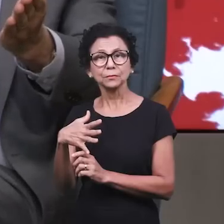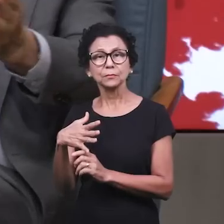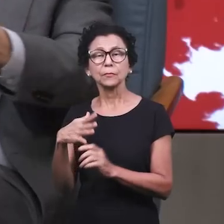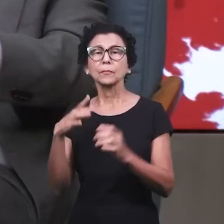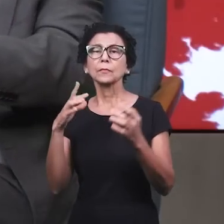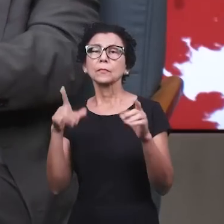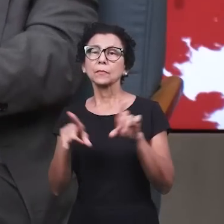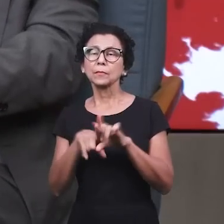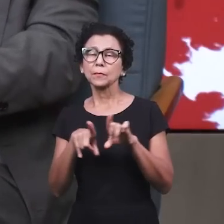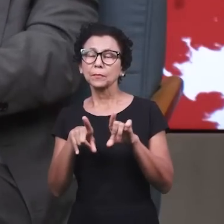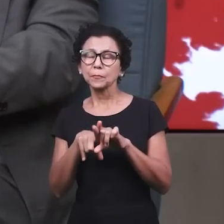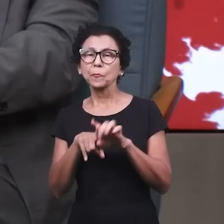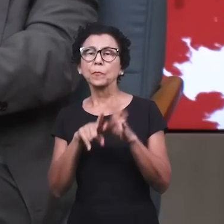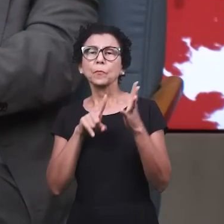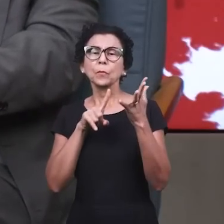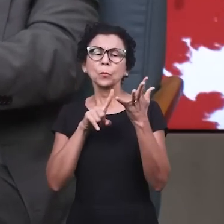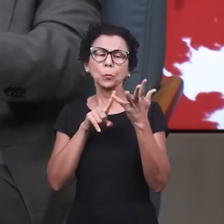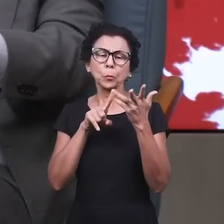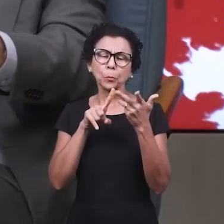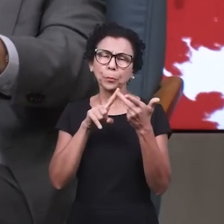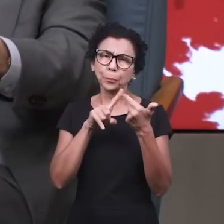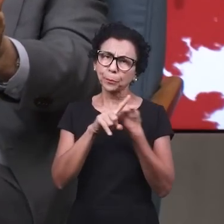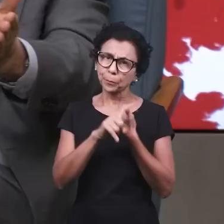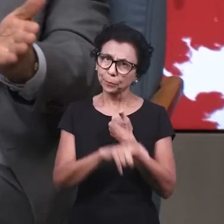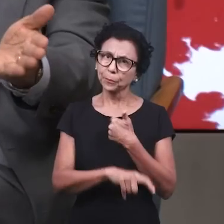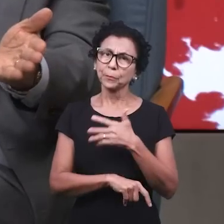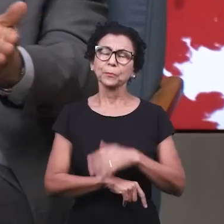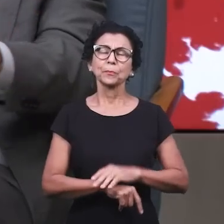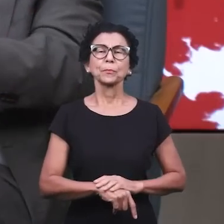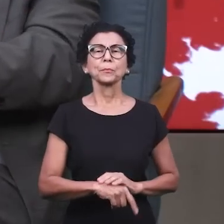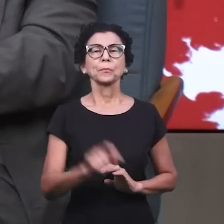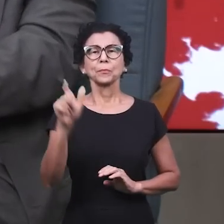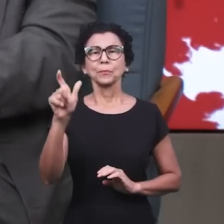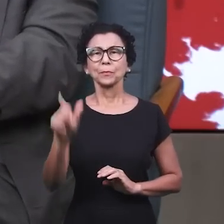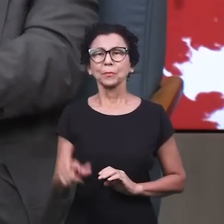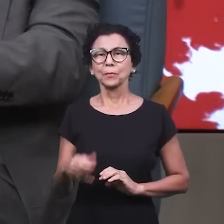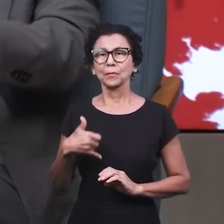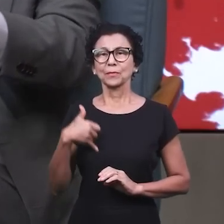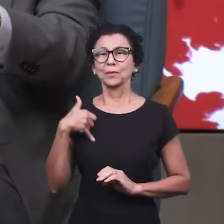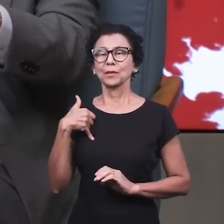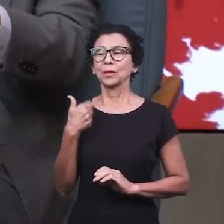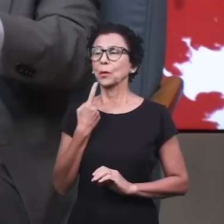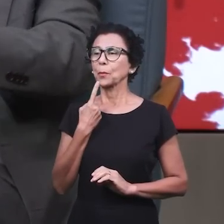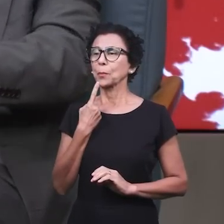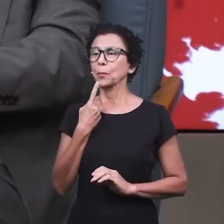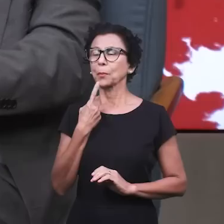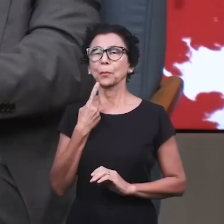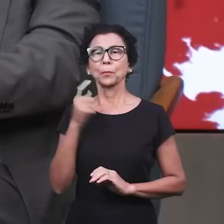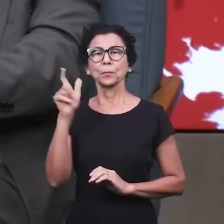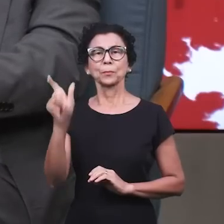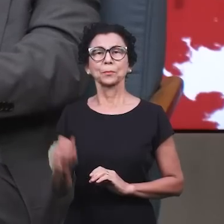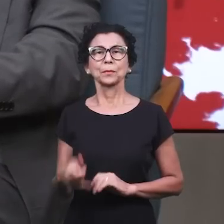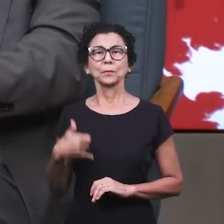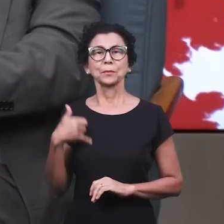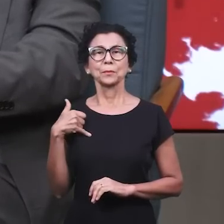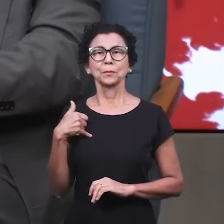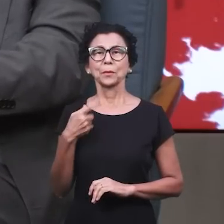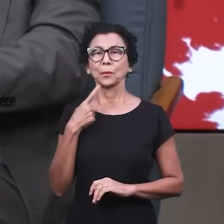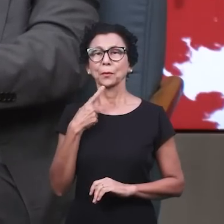Quantas vezes nós vamos orar às vezes por um aniversariante e o aniversariante